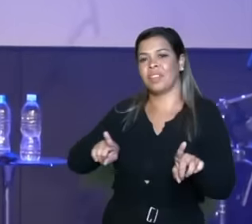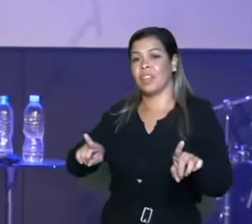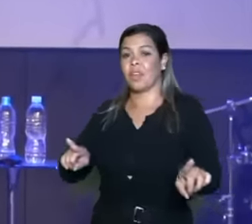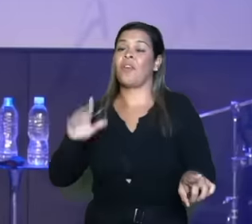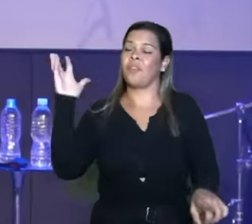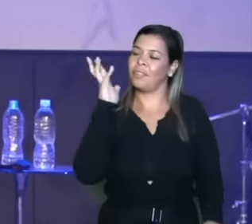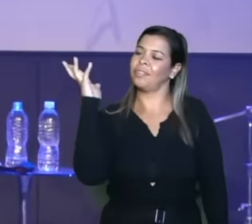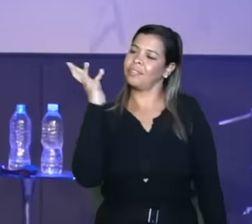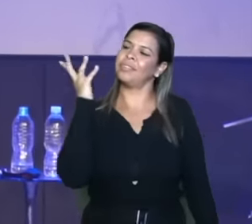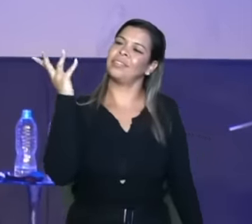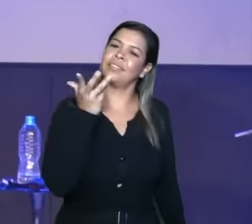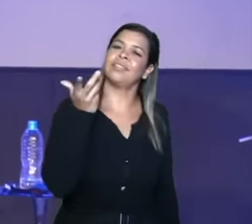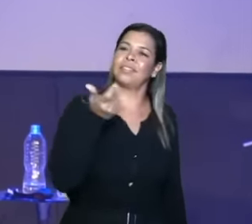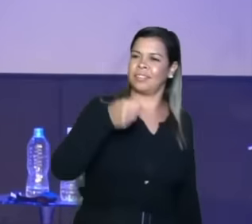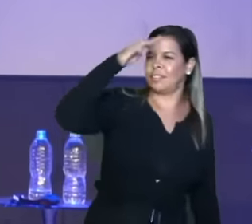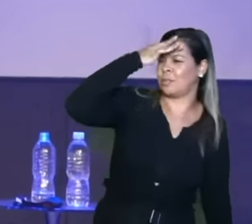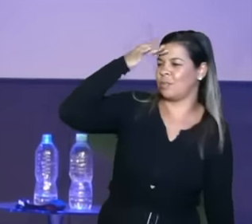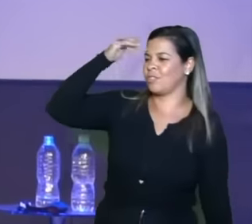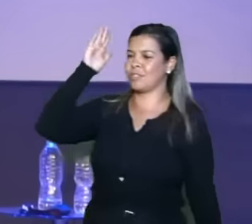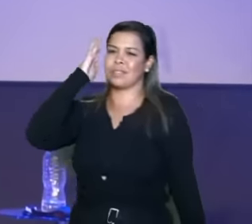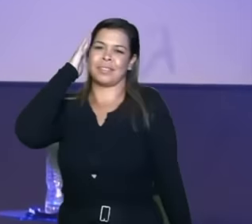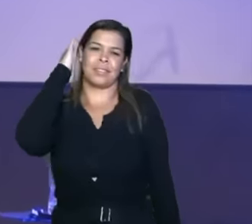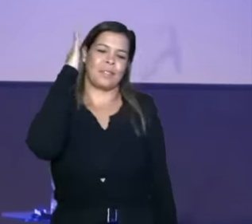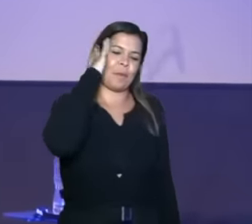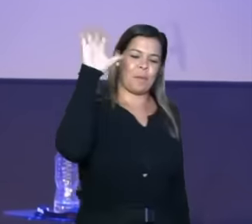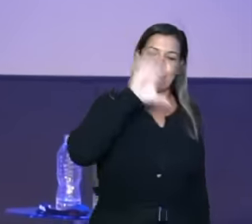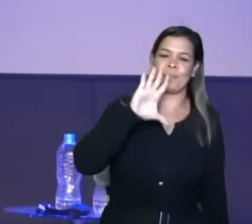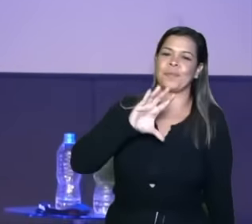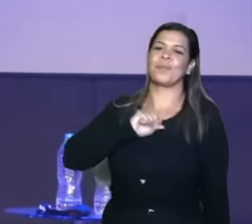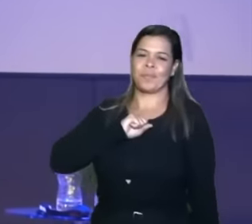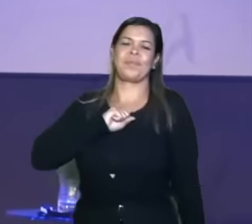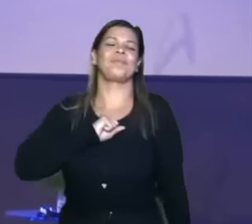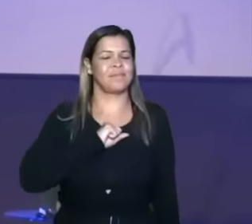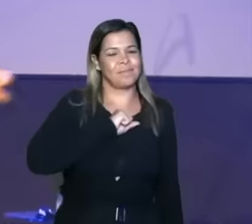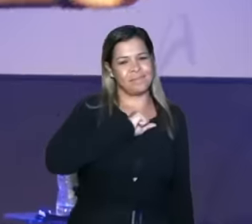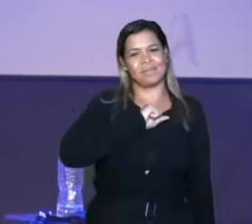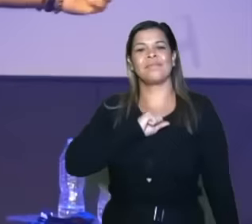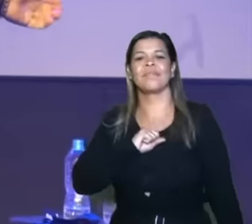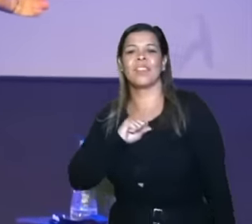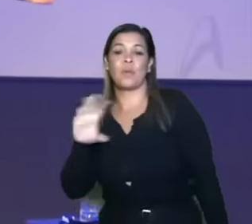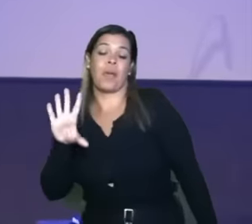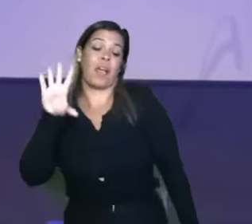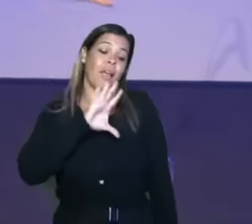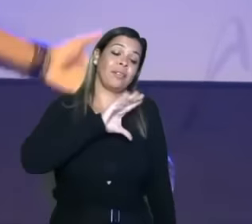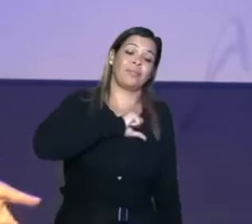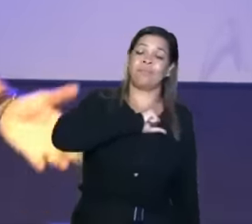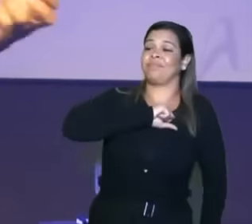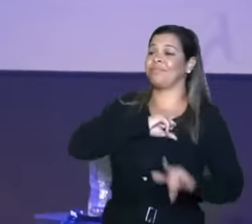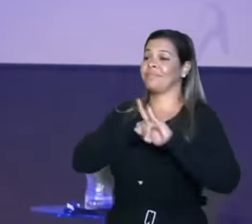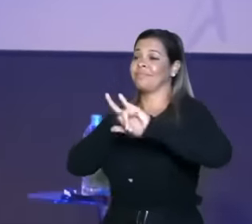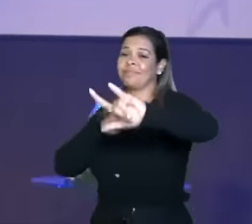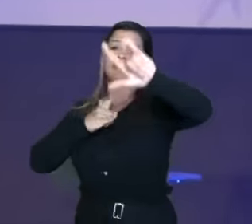será maravilhosa pra quem sabe amar. Amar, hey! Amar.